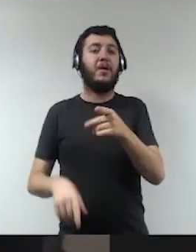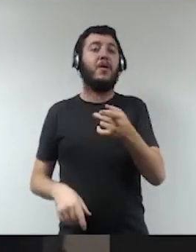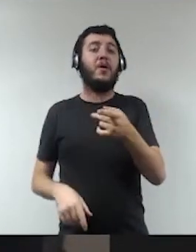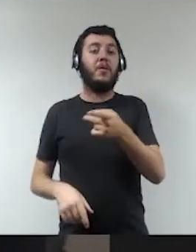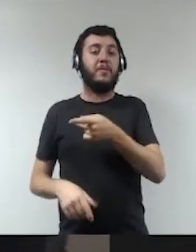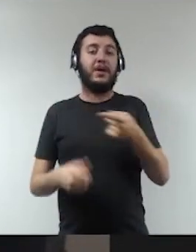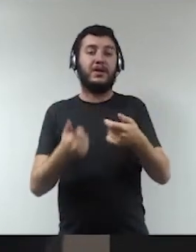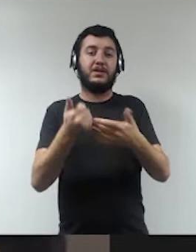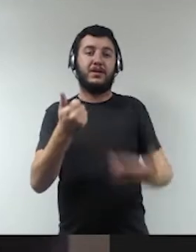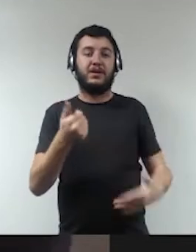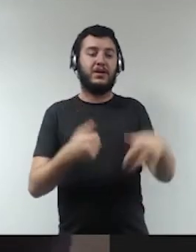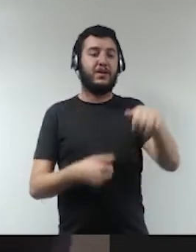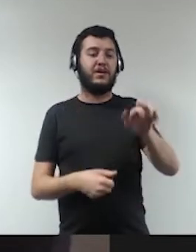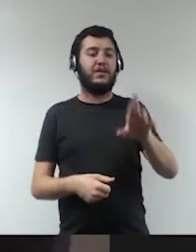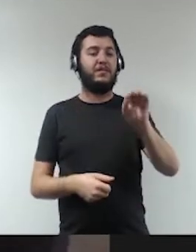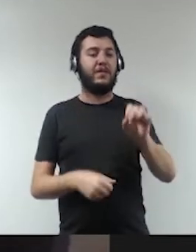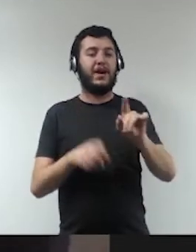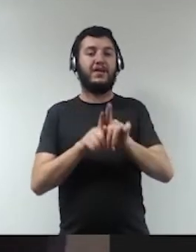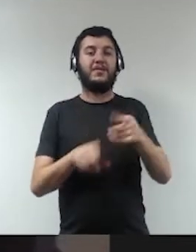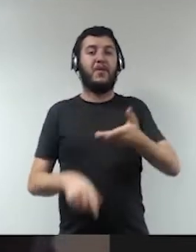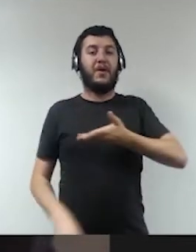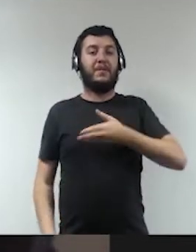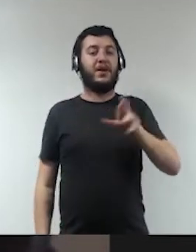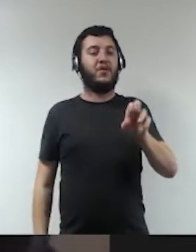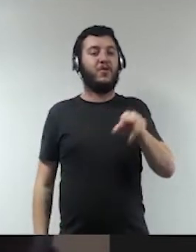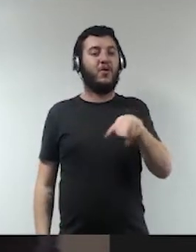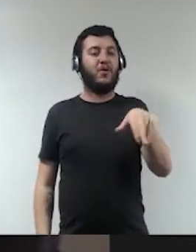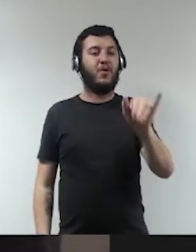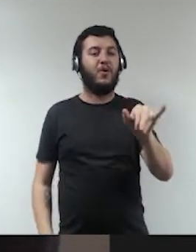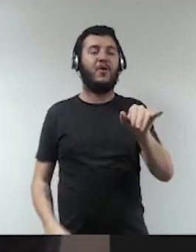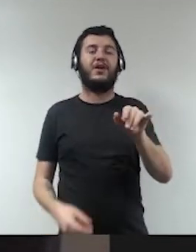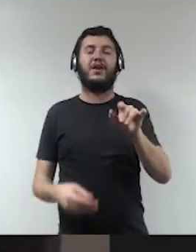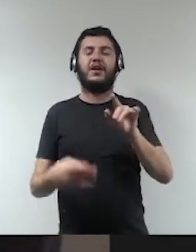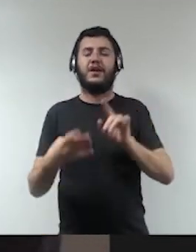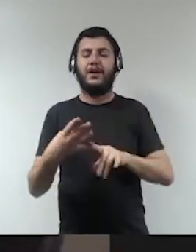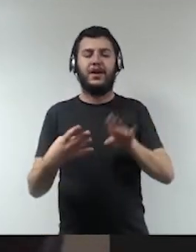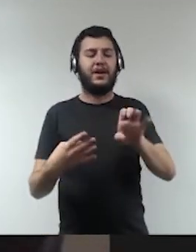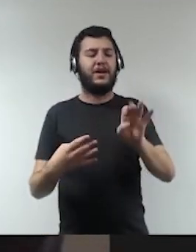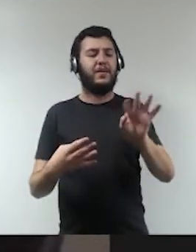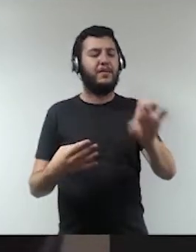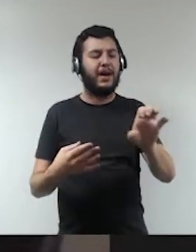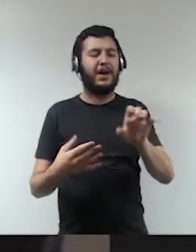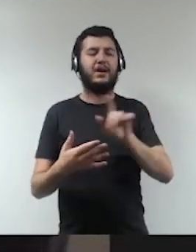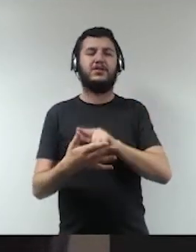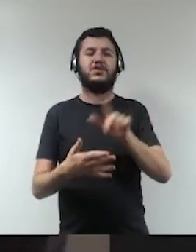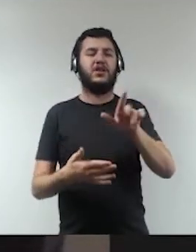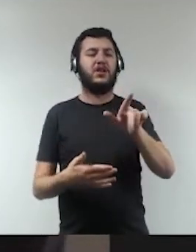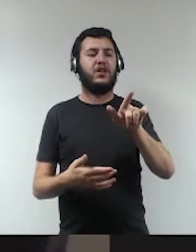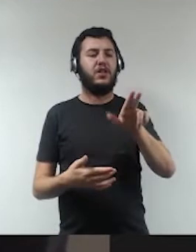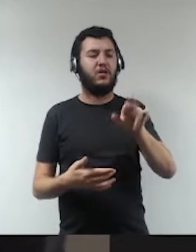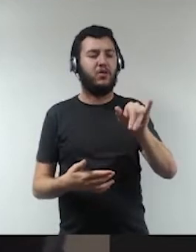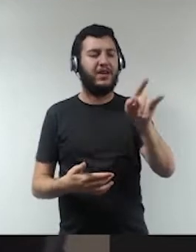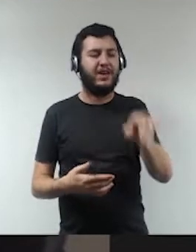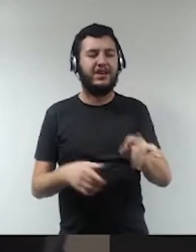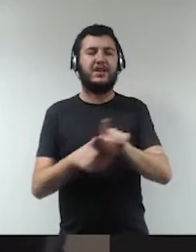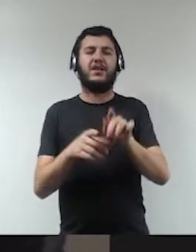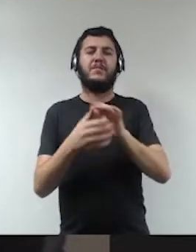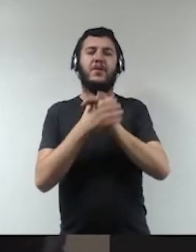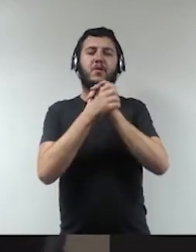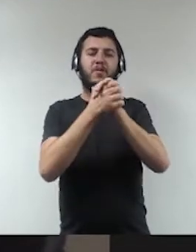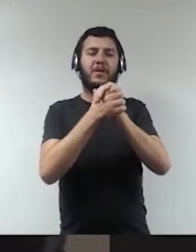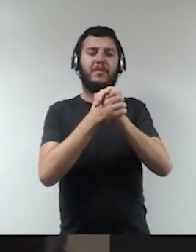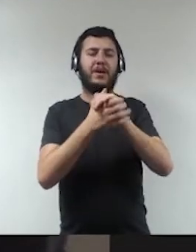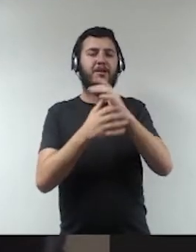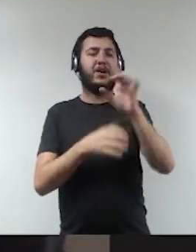amigo Rony, enfim, Beto Simonetti, Luiz Viana, em nome desses, eu cumprimento toda a diretoria do Conselho Federal da